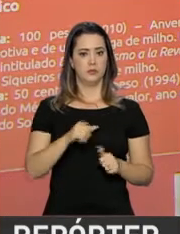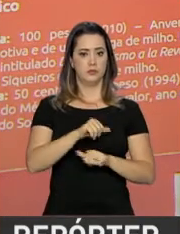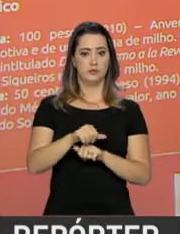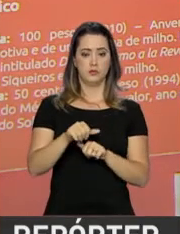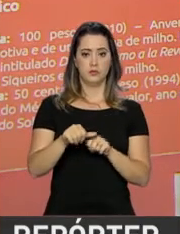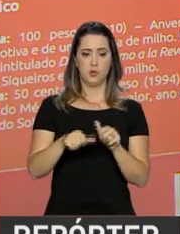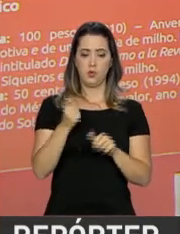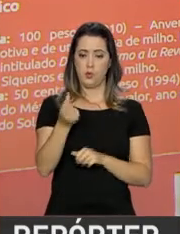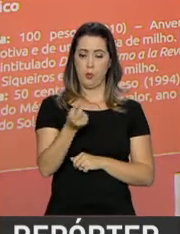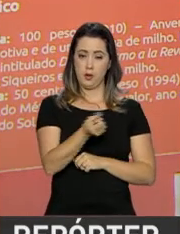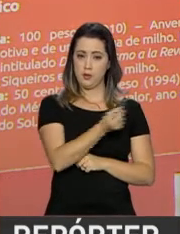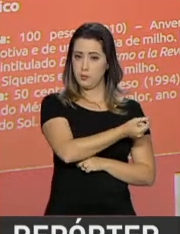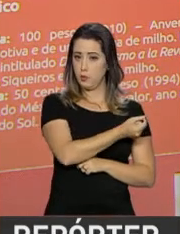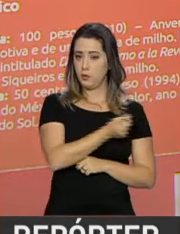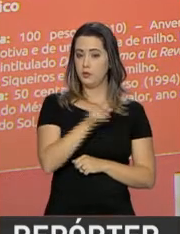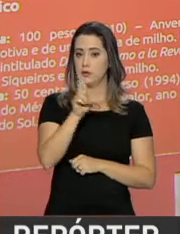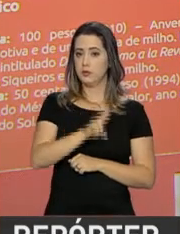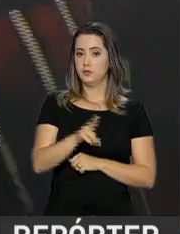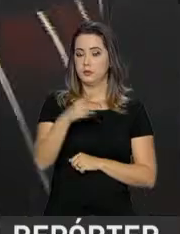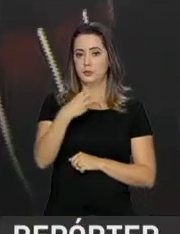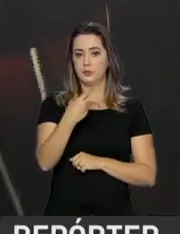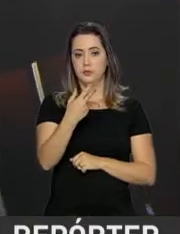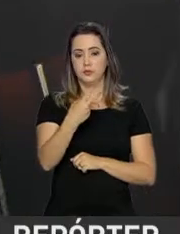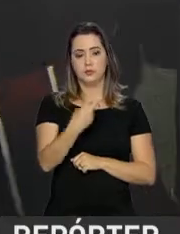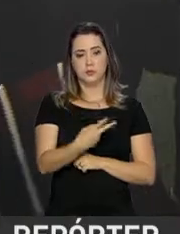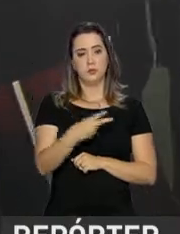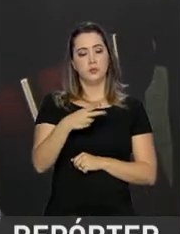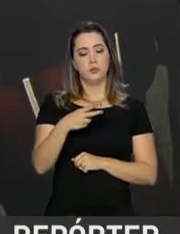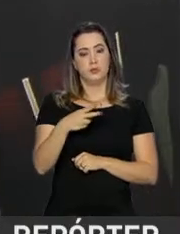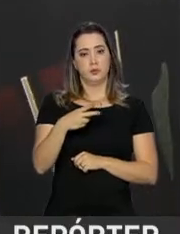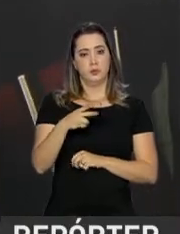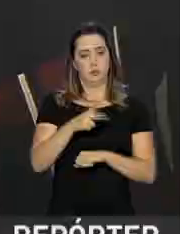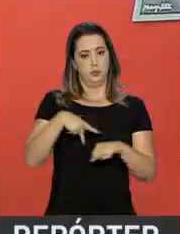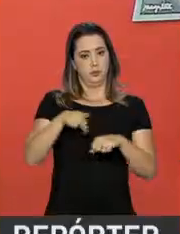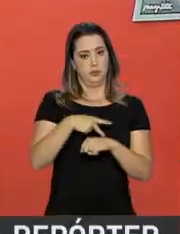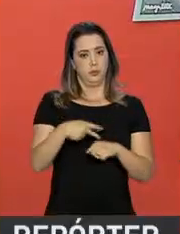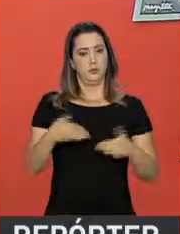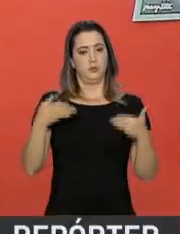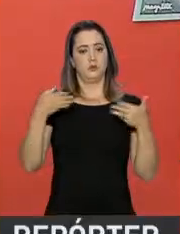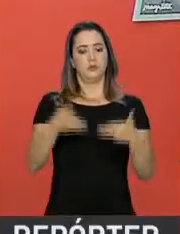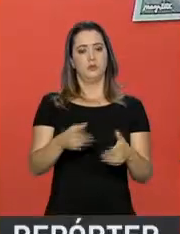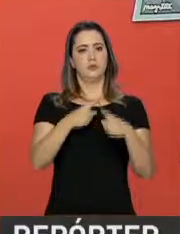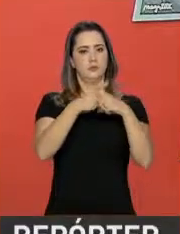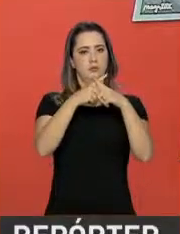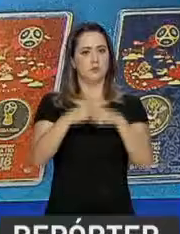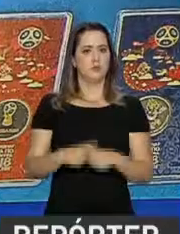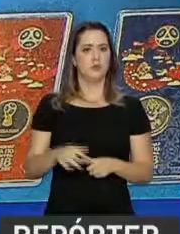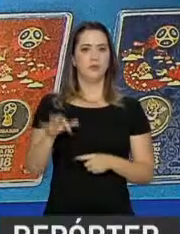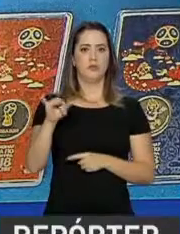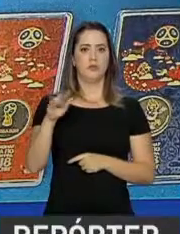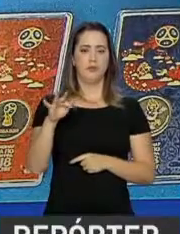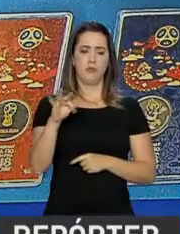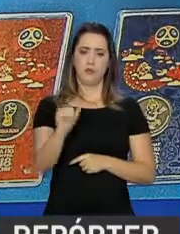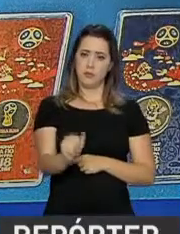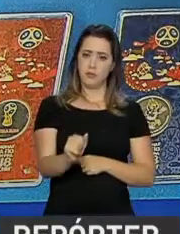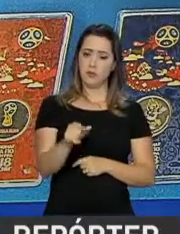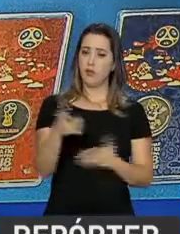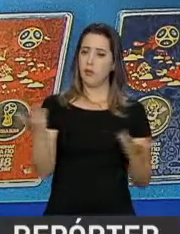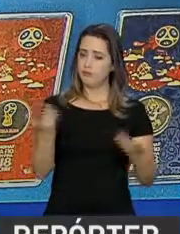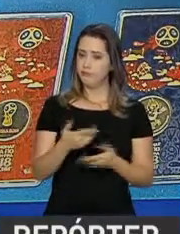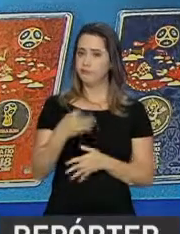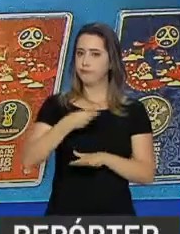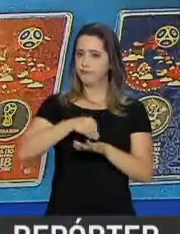moedas usadas nos 32 países que participam da copa do mundo fifa 2018 além de ter informações